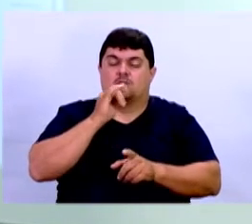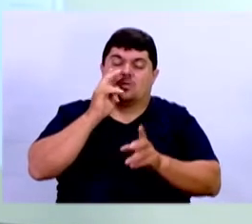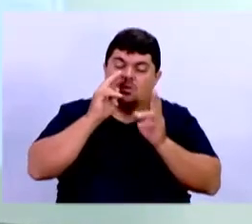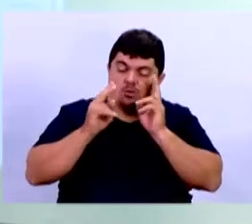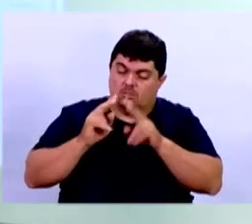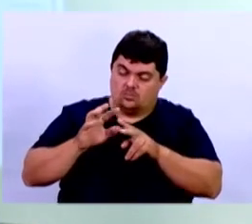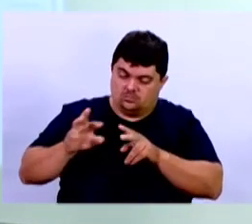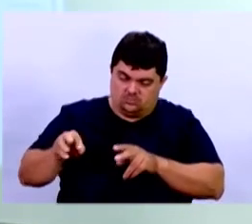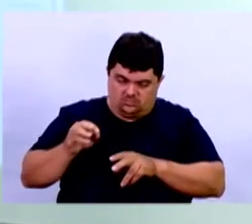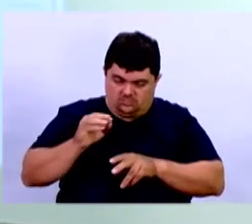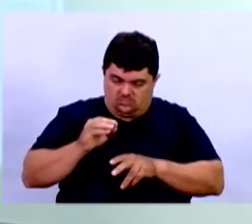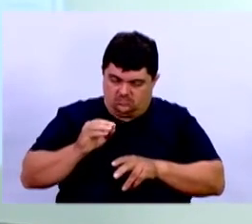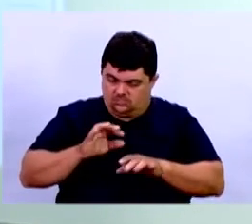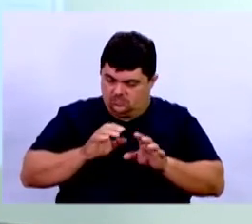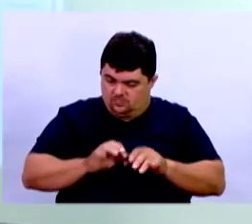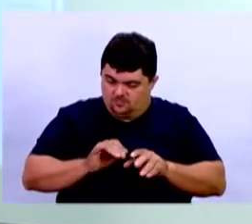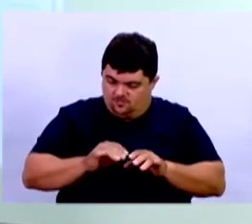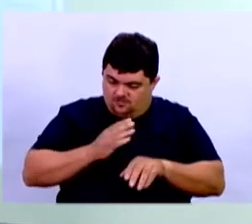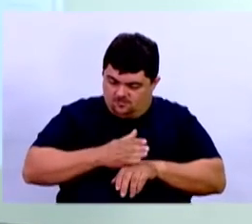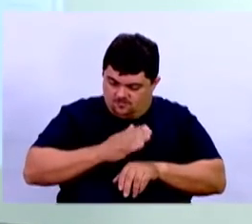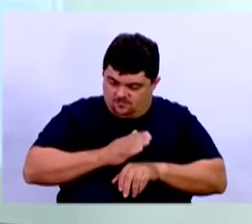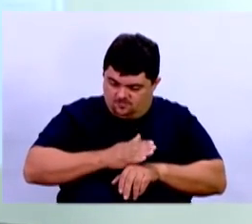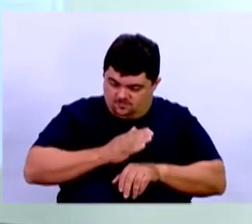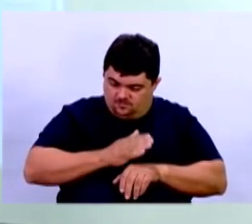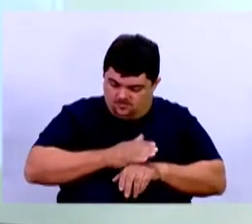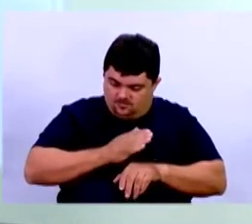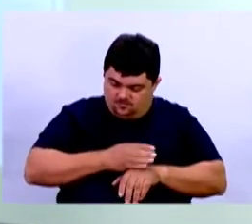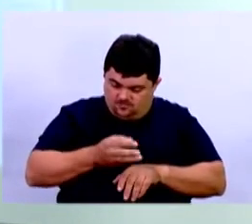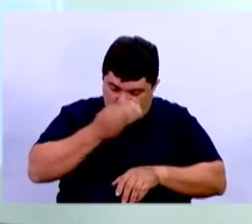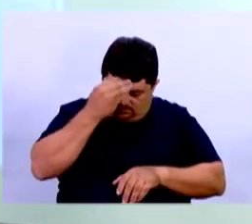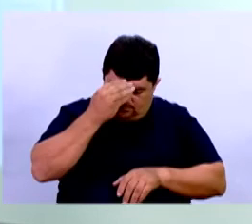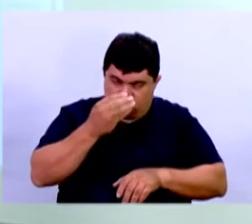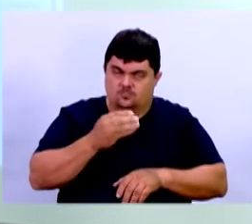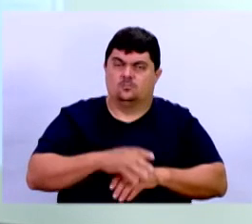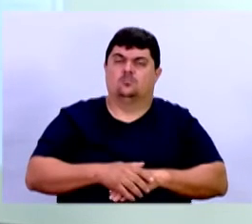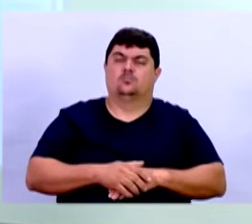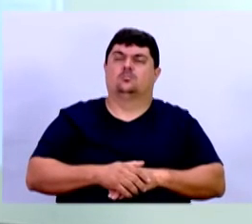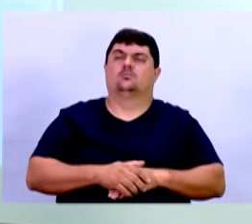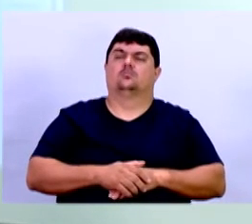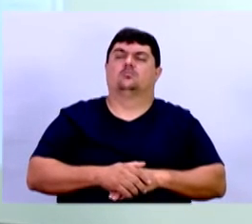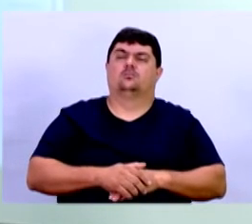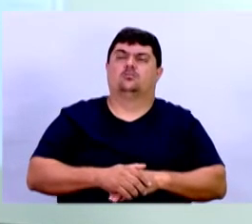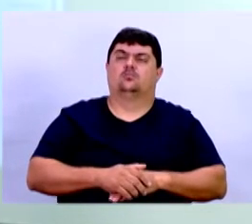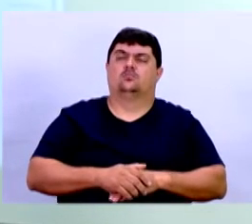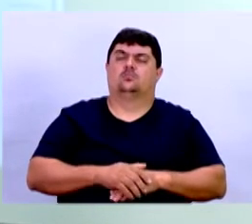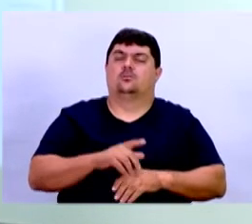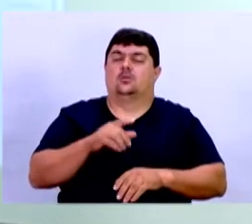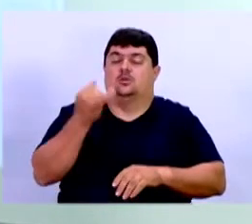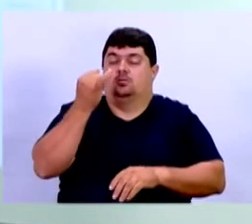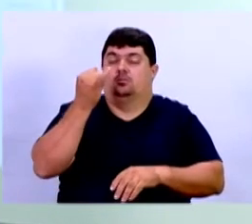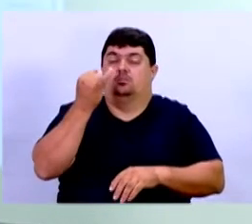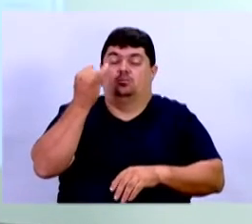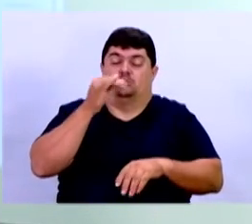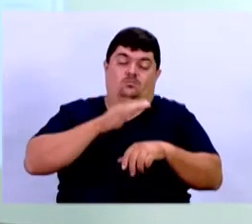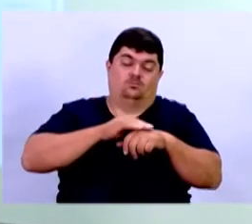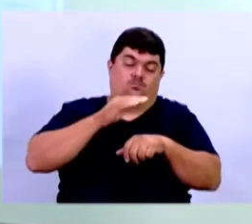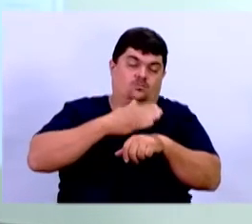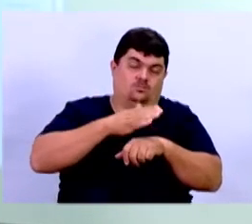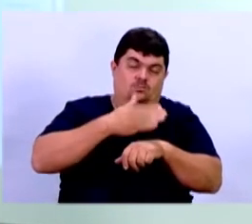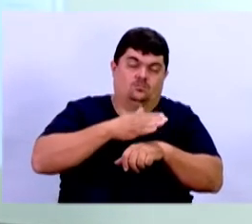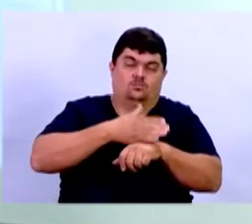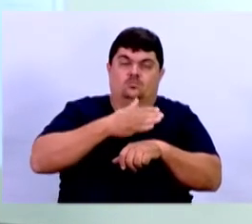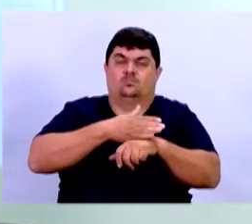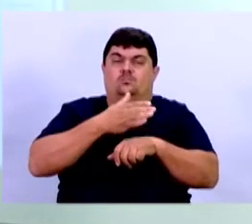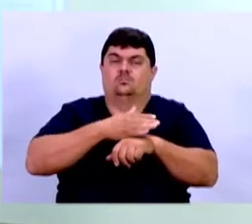você copiar digitando no MySQL e ver o resultado que ele vai gerar. E exercício também para vocês estarem colocando em prática